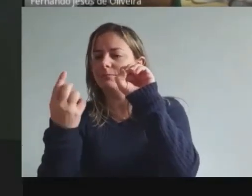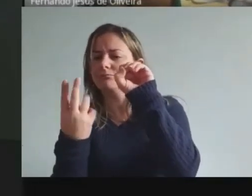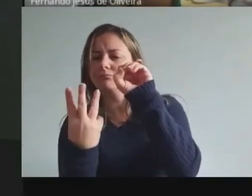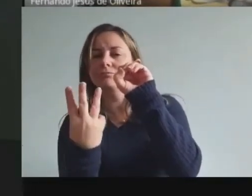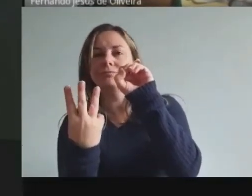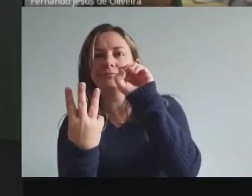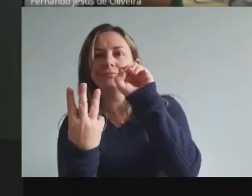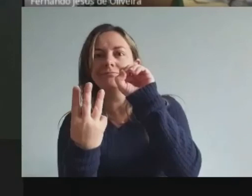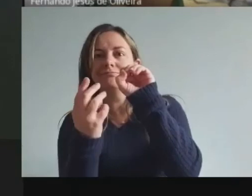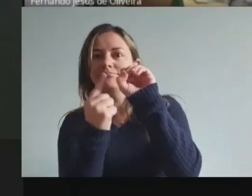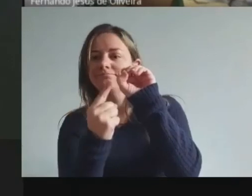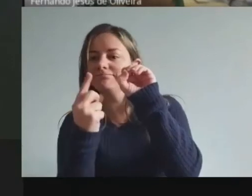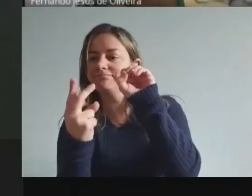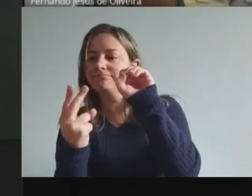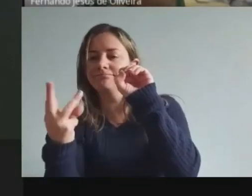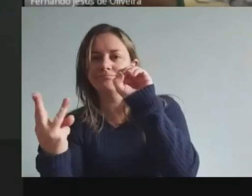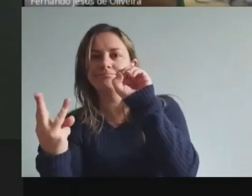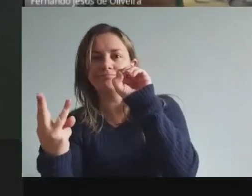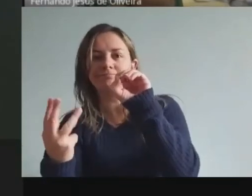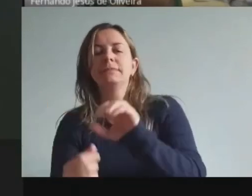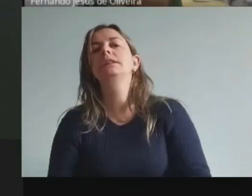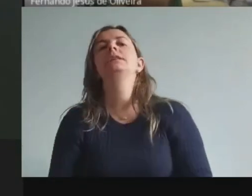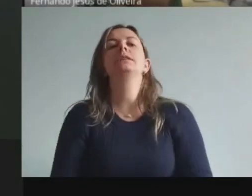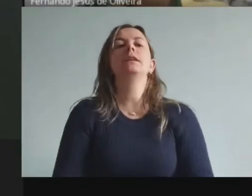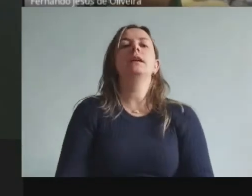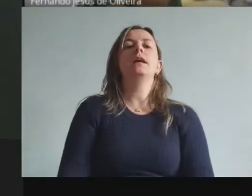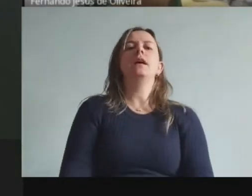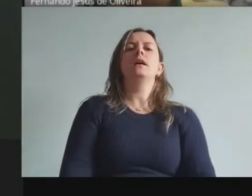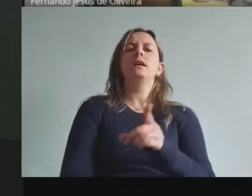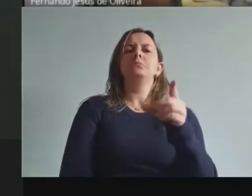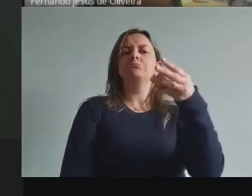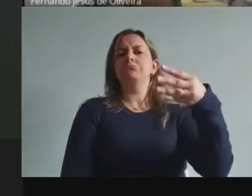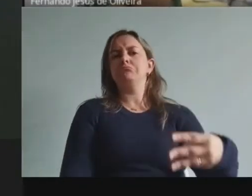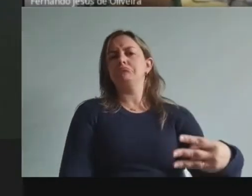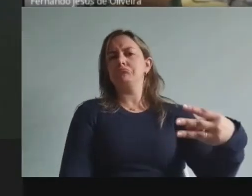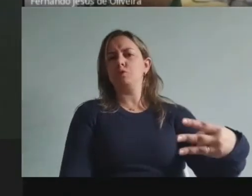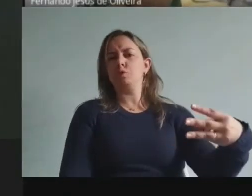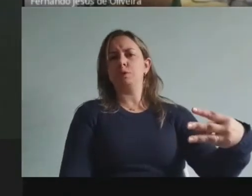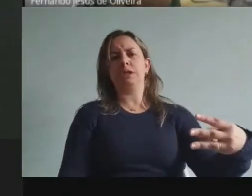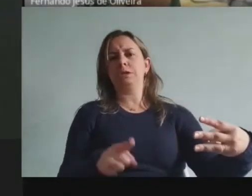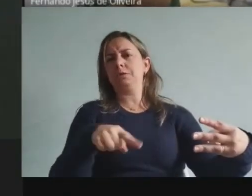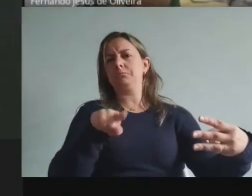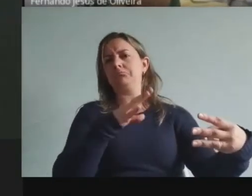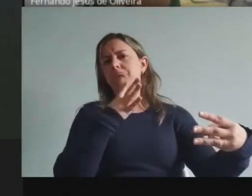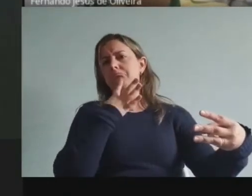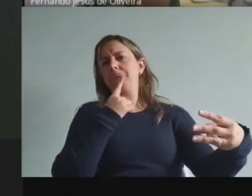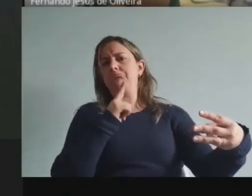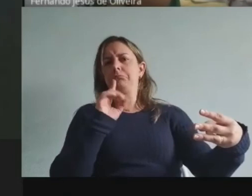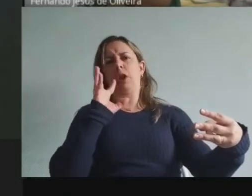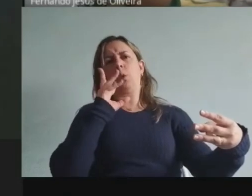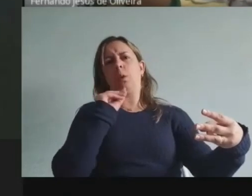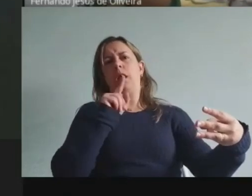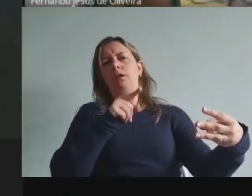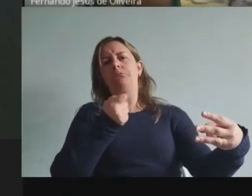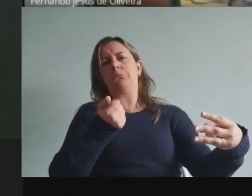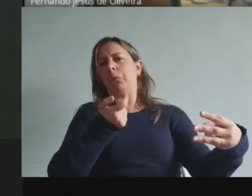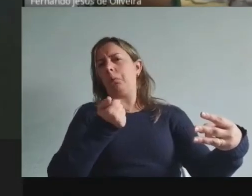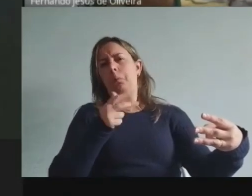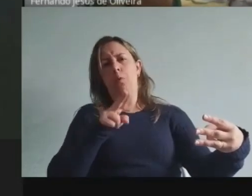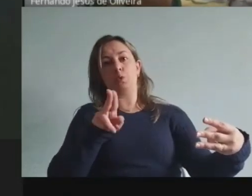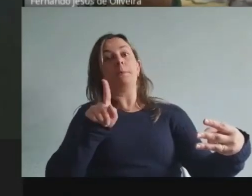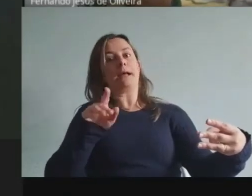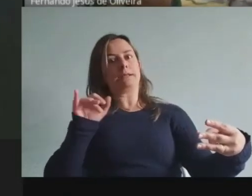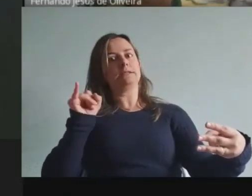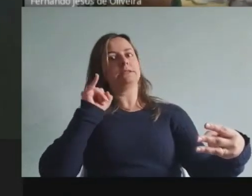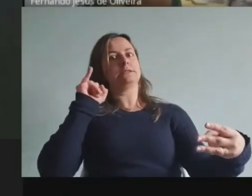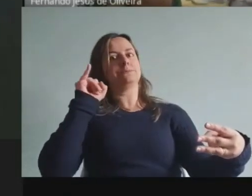certo? Beleza. Agora, outros 3 que talvez vocês nunca tenham ouvido falar, esses não são tão populares, né?